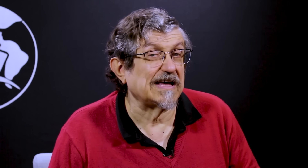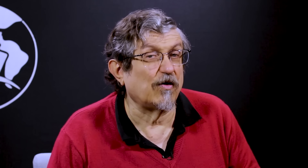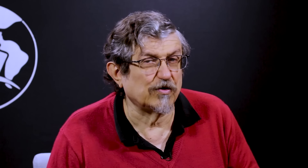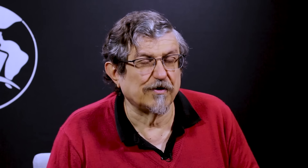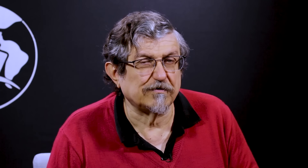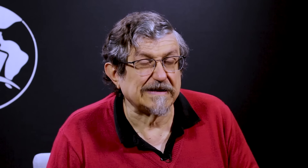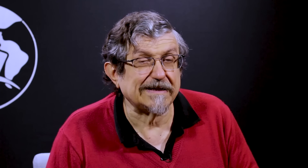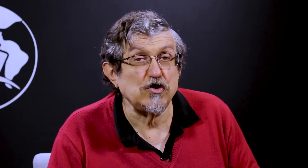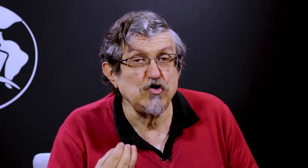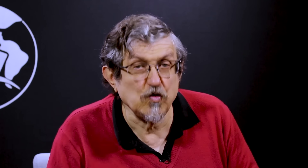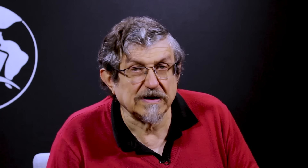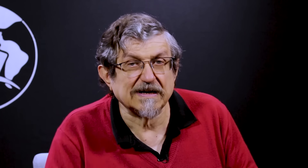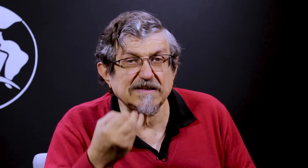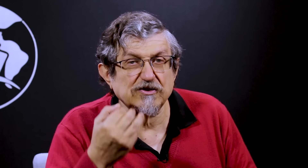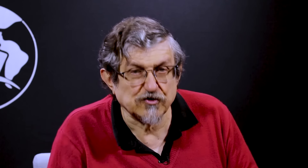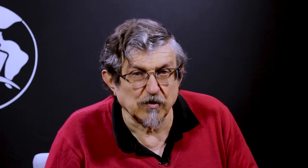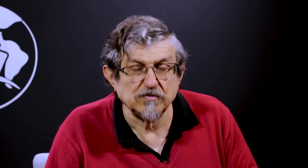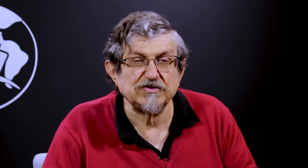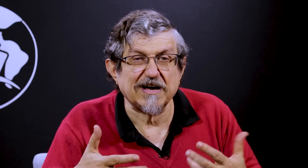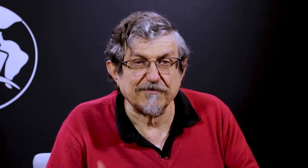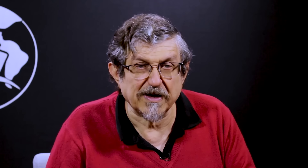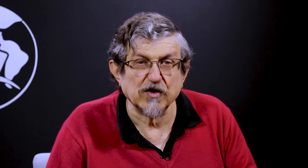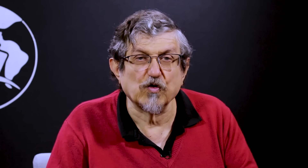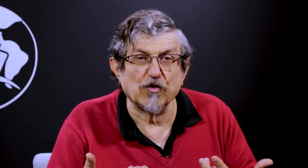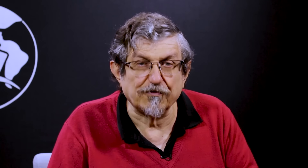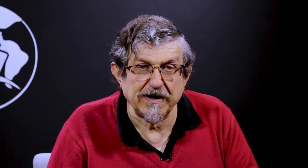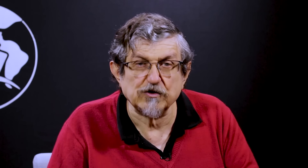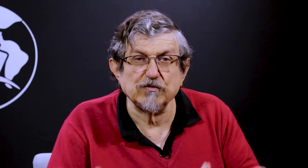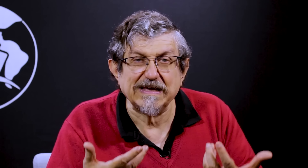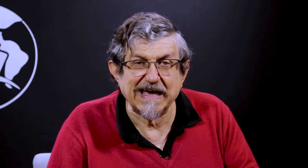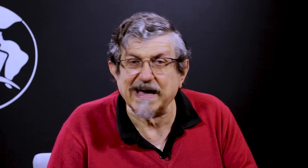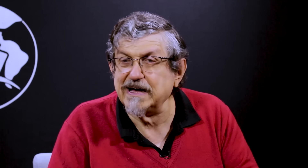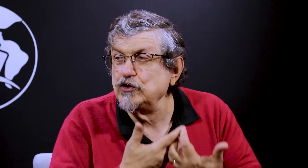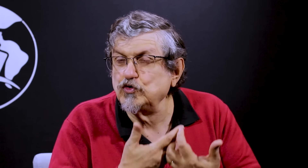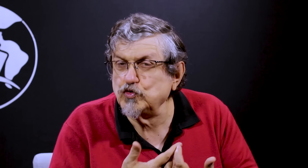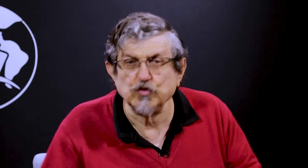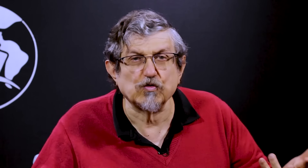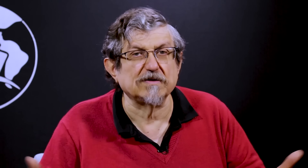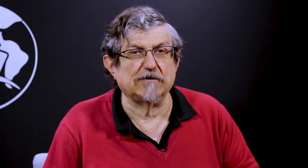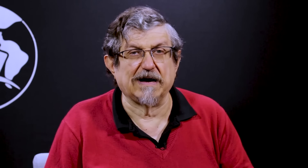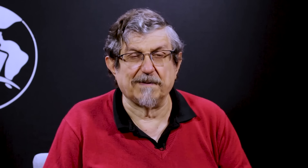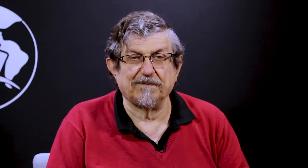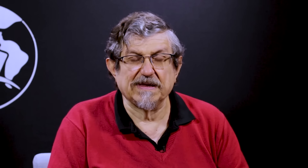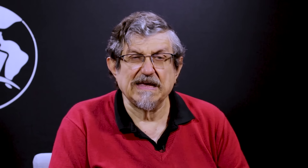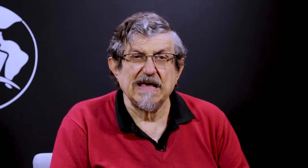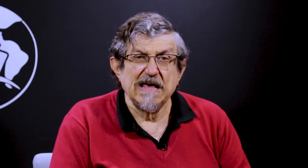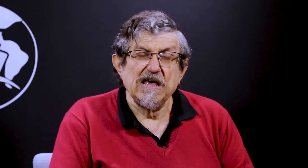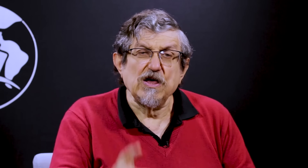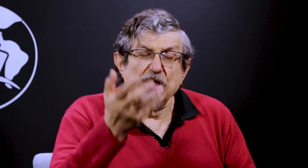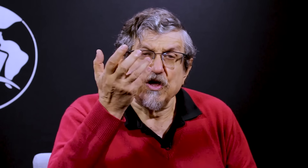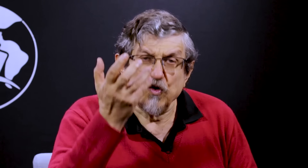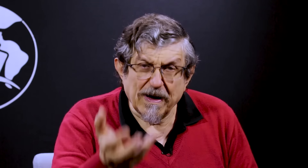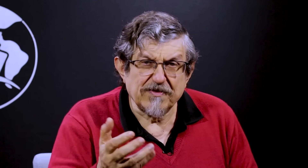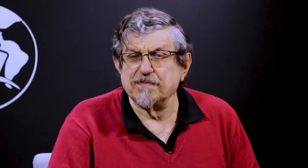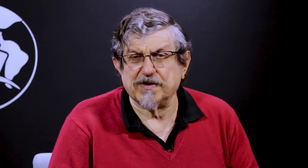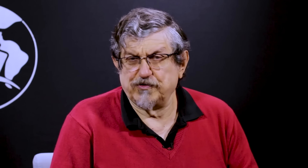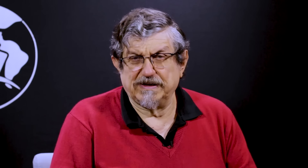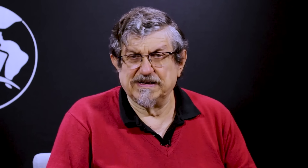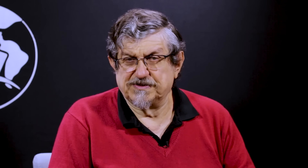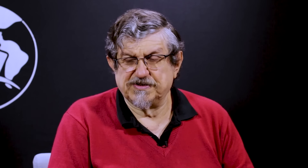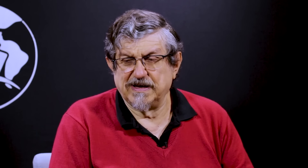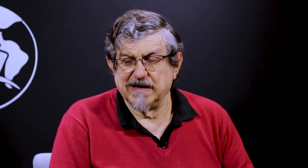desde que a ONU foi fundada nunca deixou de haver conflito e guerra em tudo quant é lugar e o